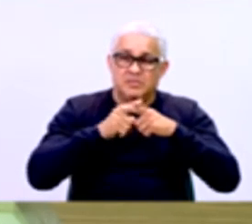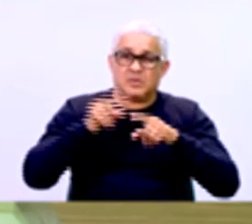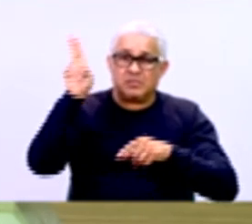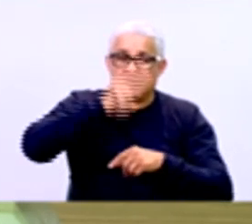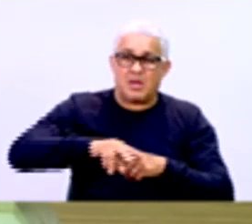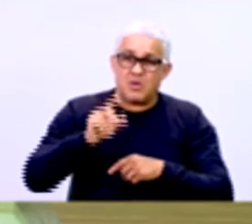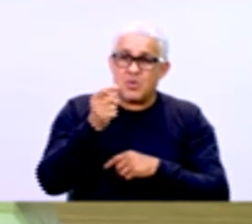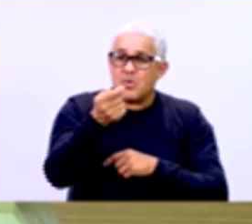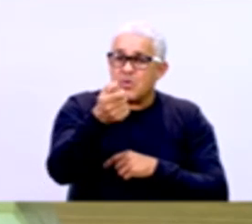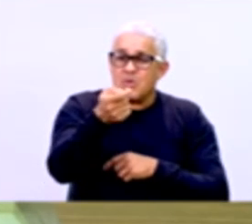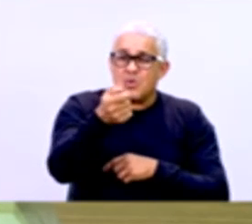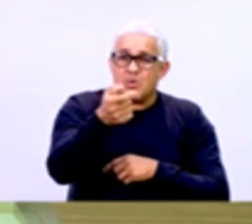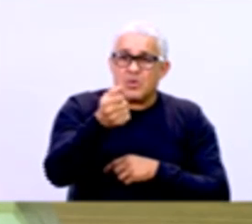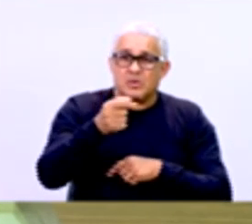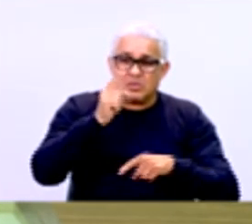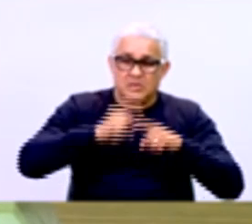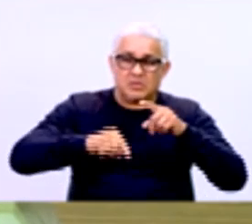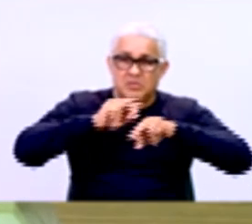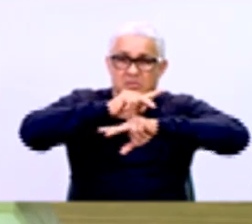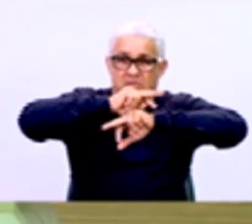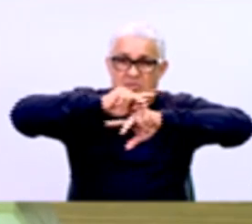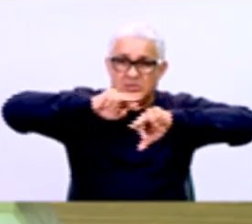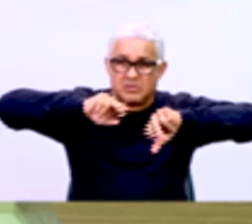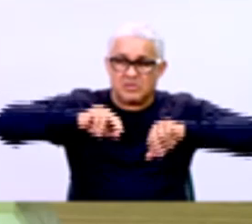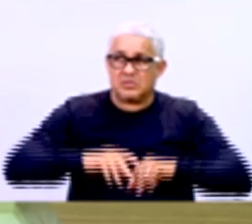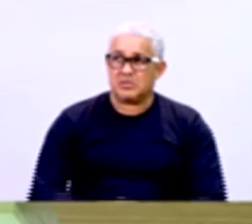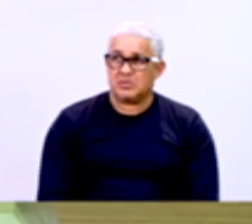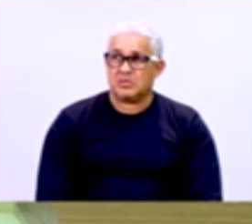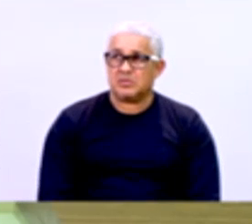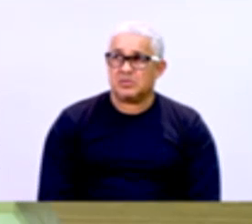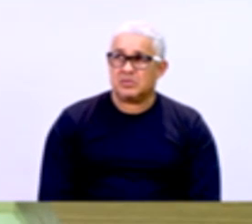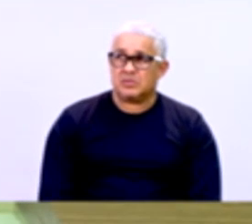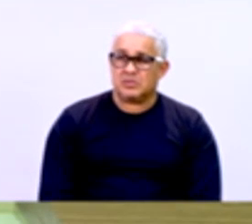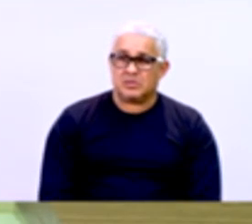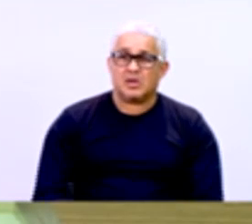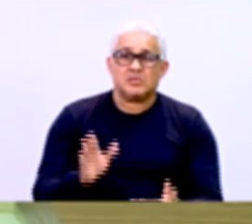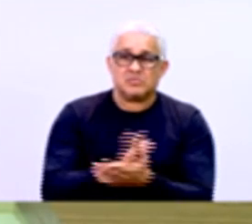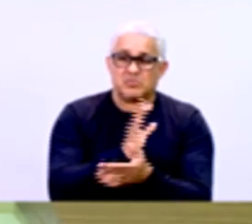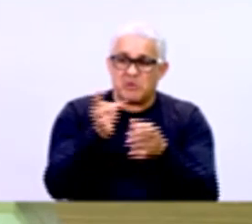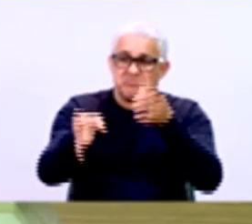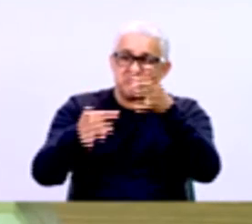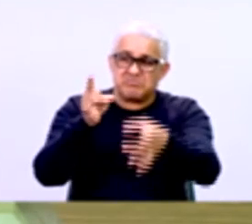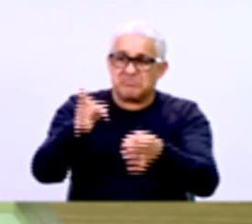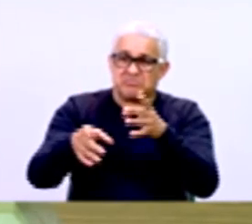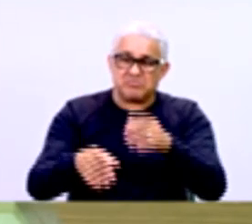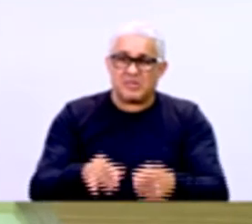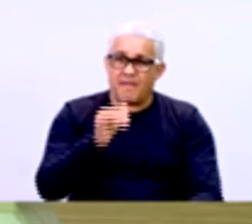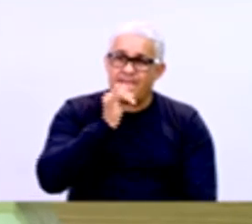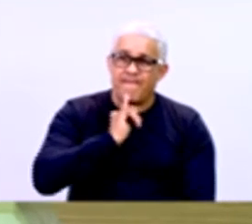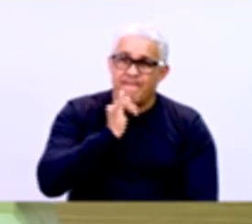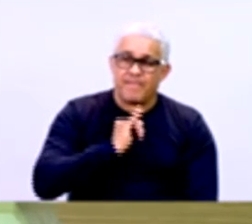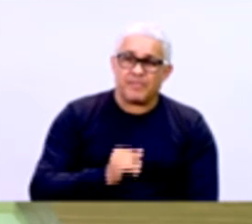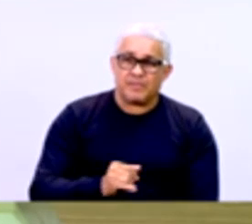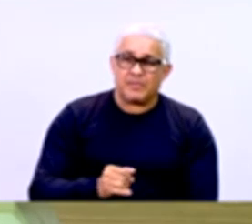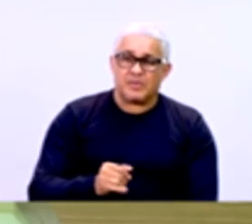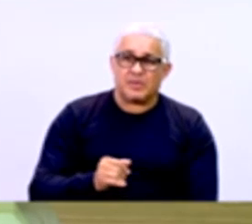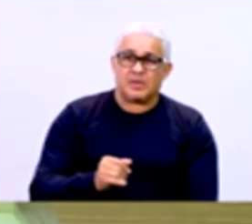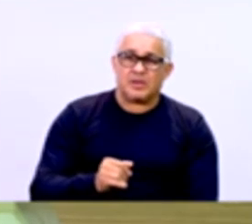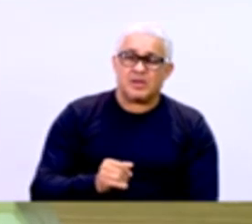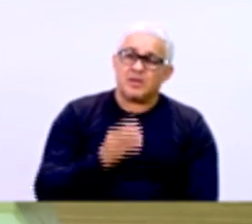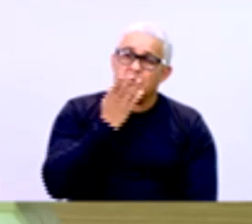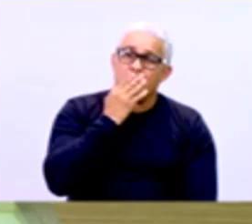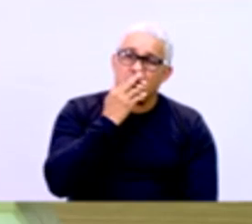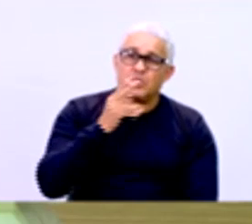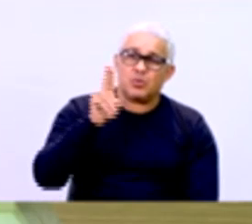poucos materiais que são jogados no meio ambiente, como por exemplo, restos de tinturas. Eles não utilizam restos de tinturas.